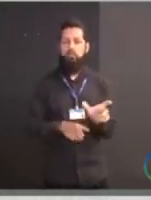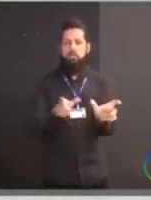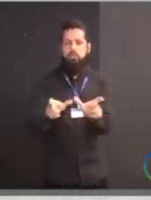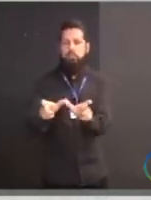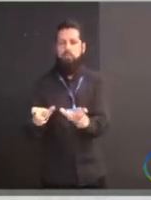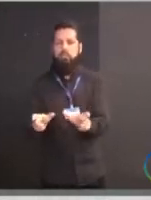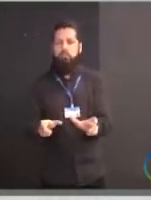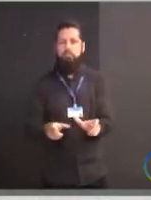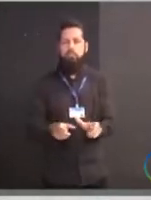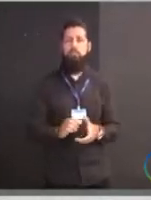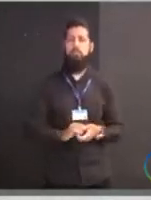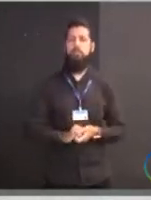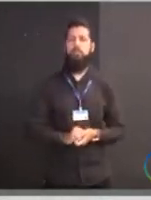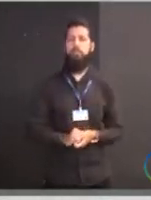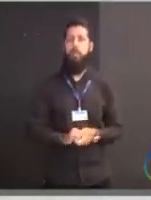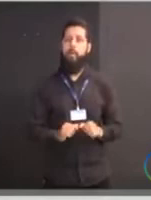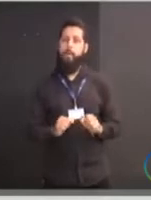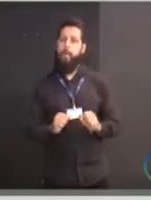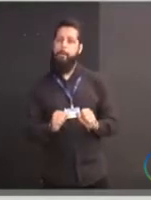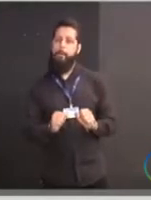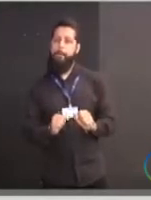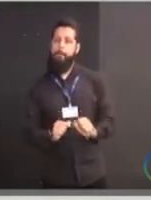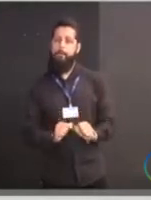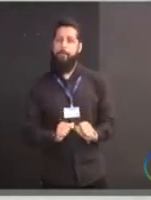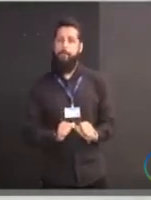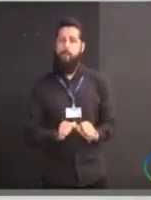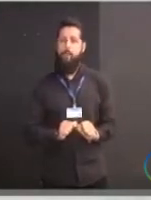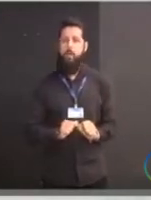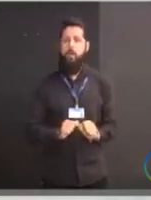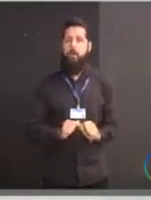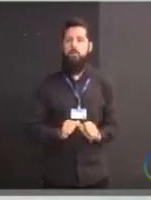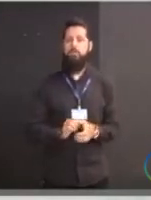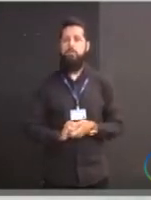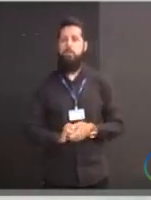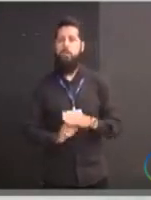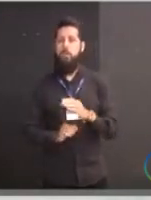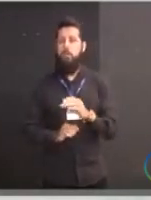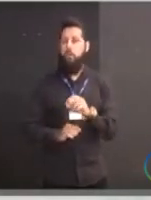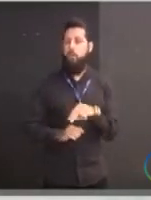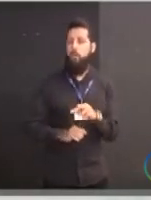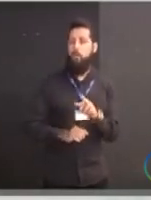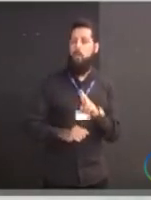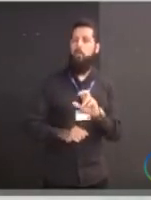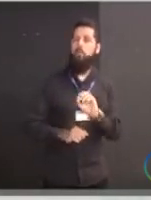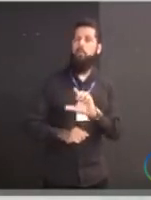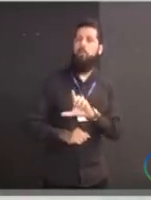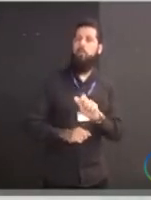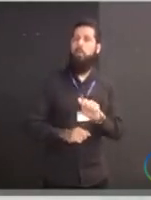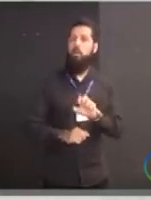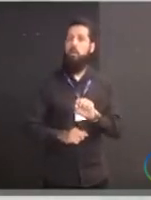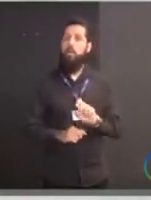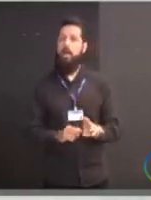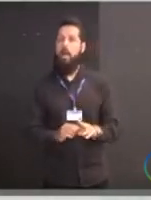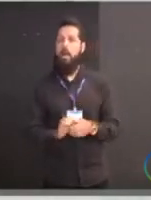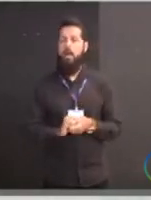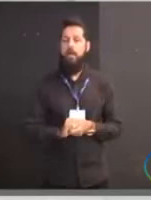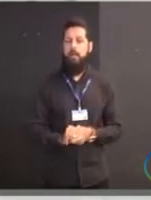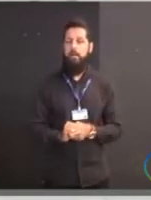um desastre ou será controlada pelas leis naturais, sob a supervisão dos espíritos superiores?